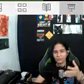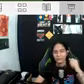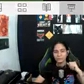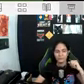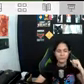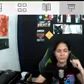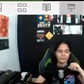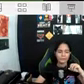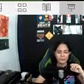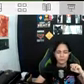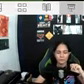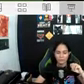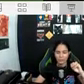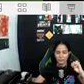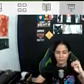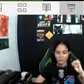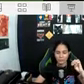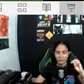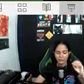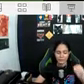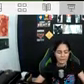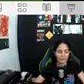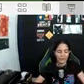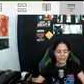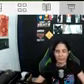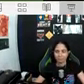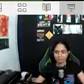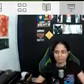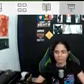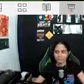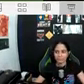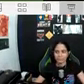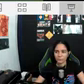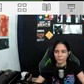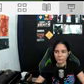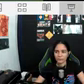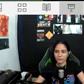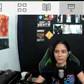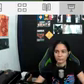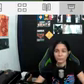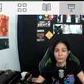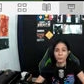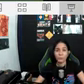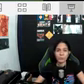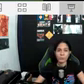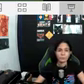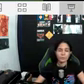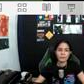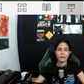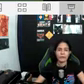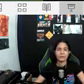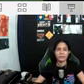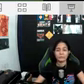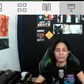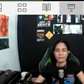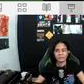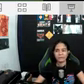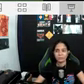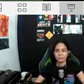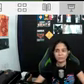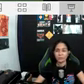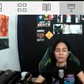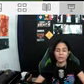folha de caderno, né? Eu falei para vocês que eu vou estar colocando na... Como é que chama? No Google, né? Para que